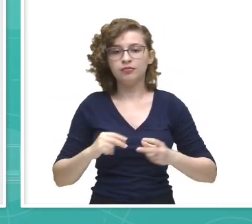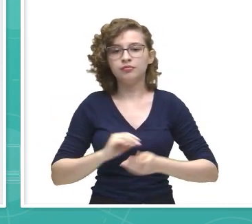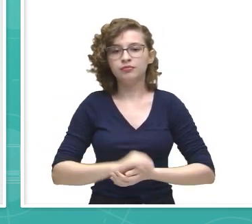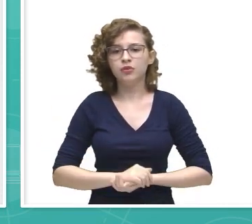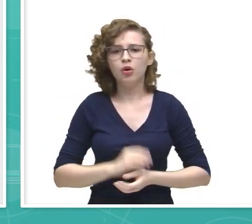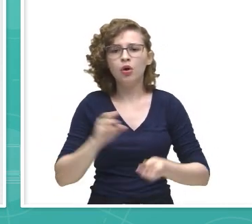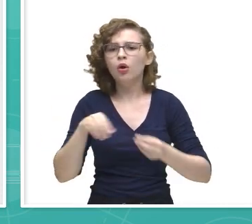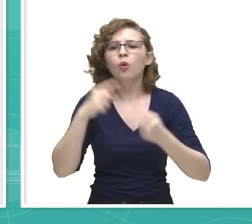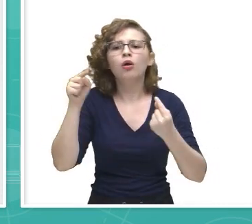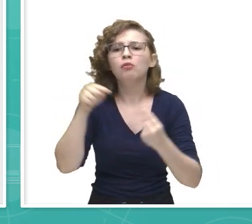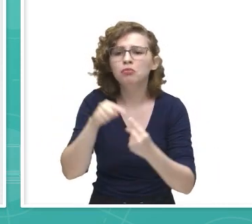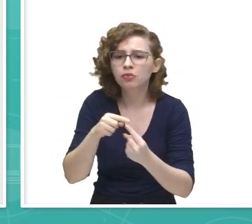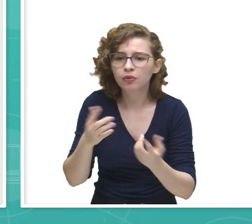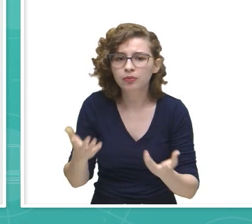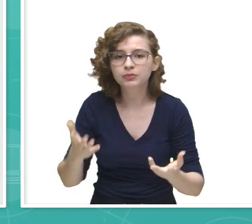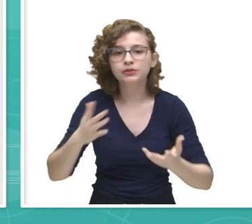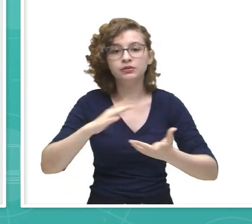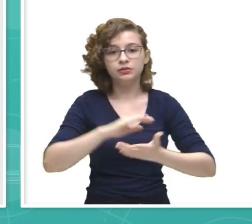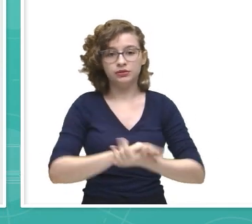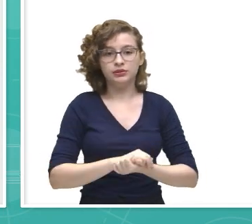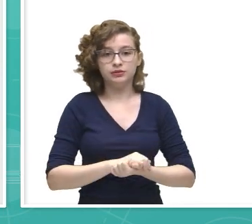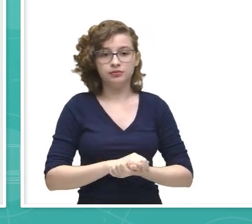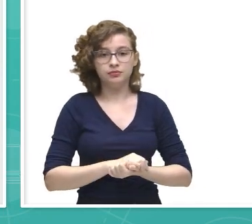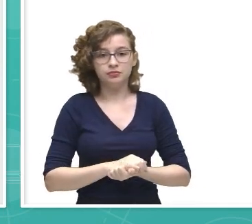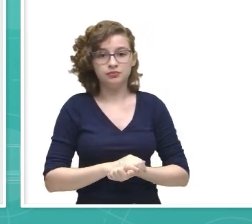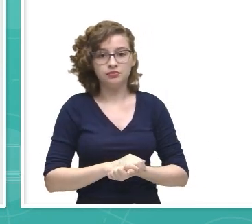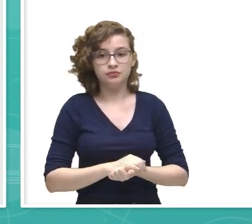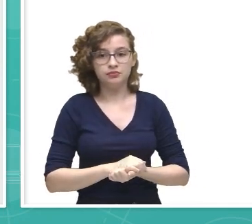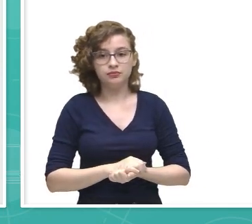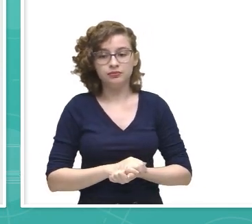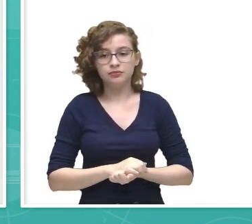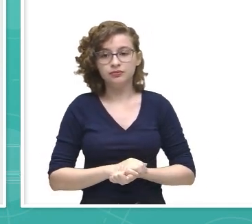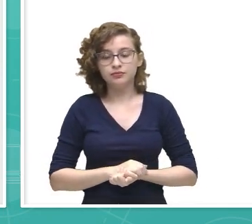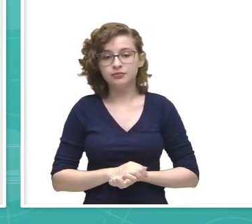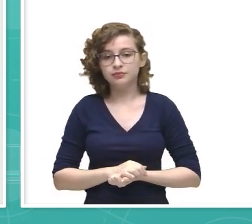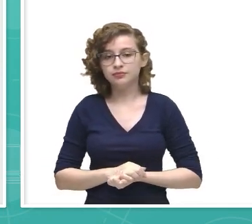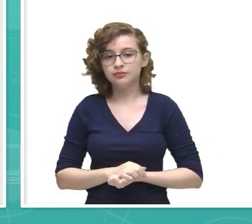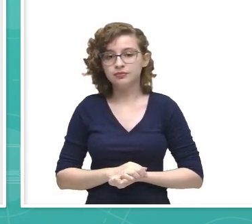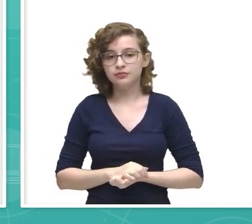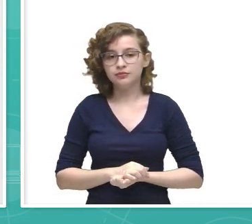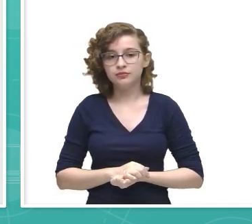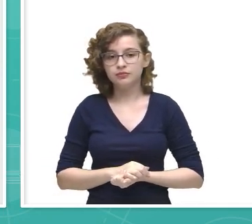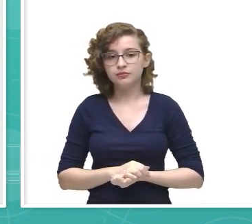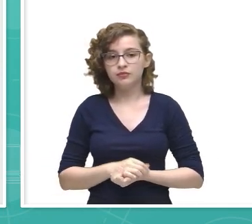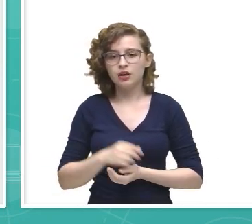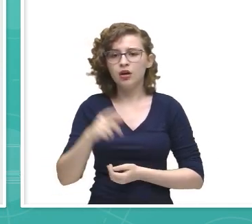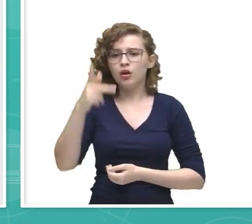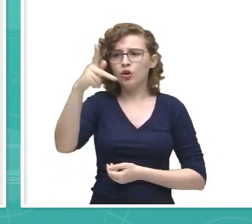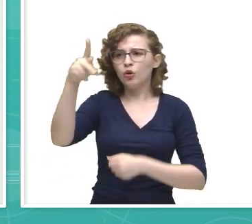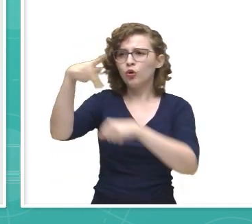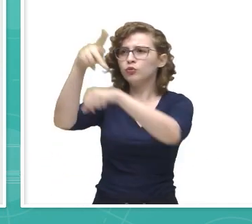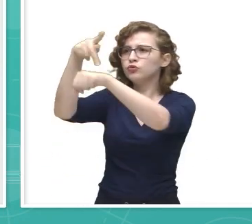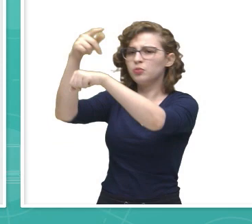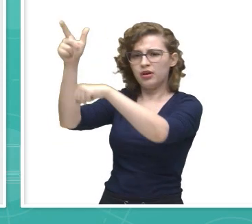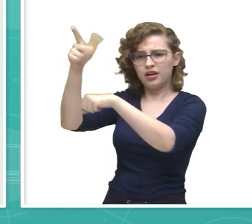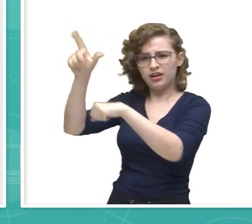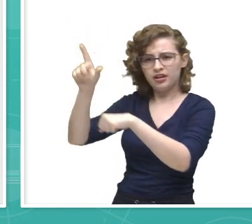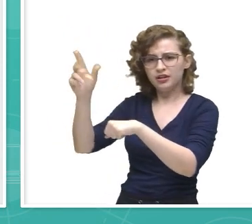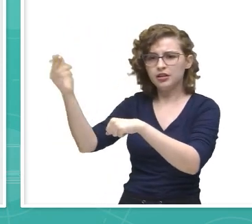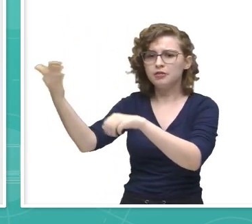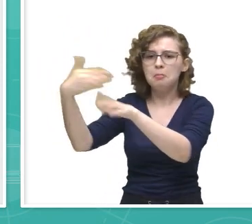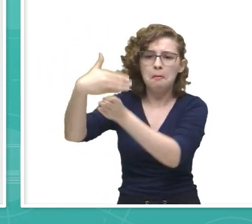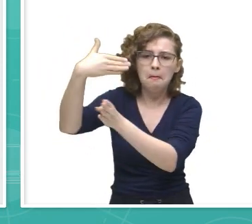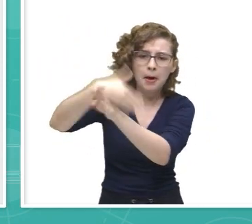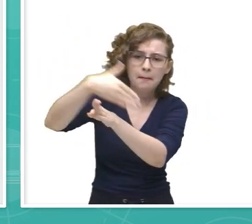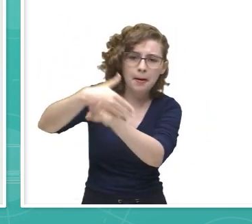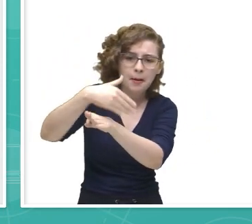objetivo dessa colonização do Afonso de Souza? Três objetivos primordiais. Primeiro, expulsar estrangeiros,